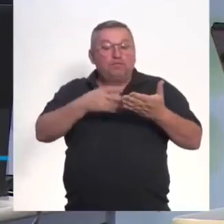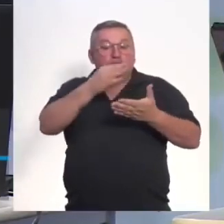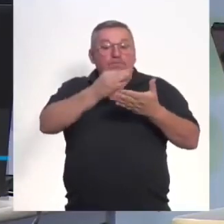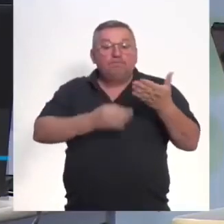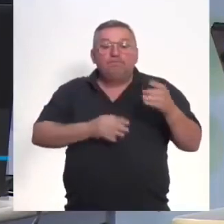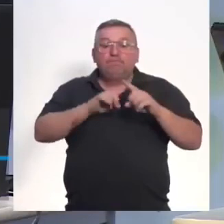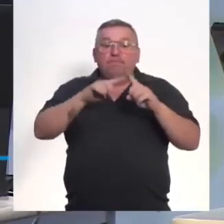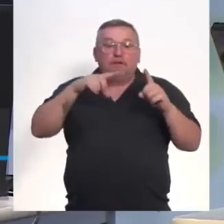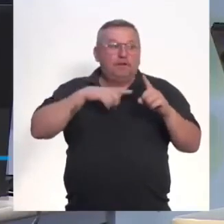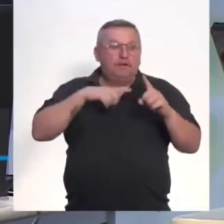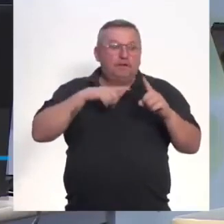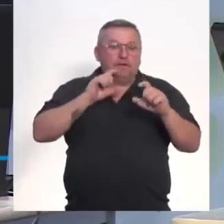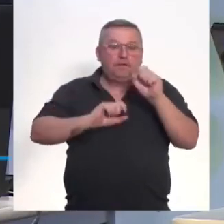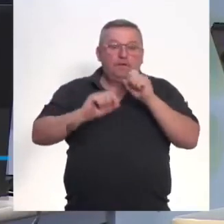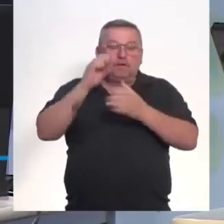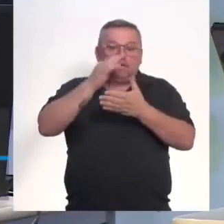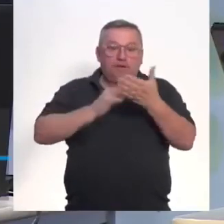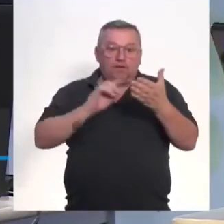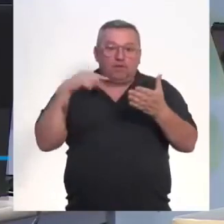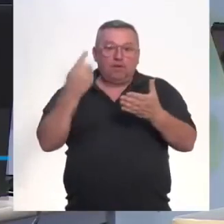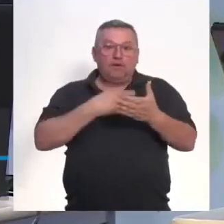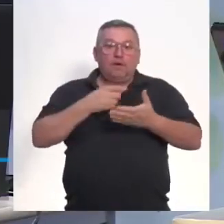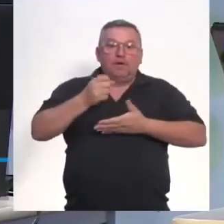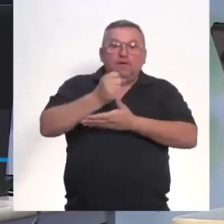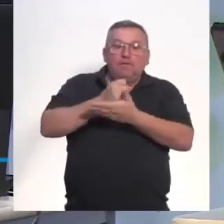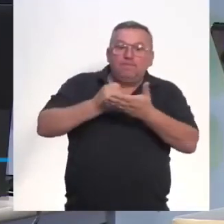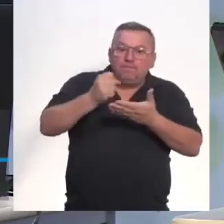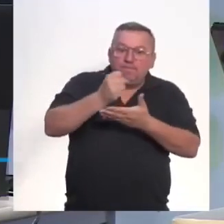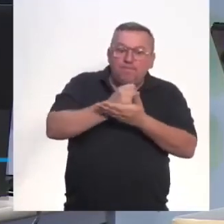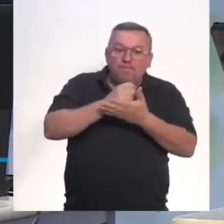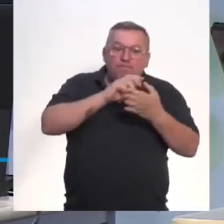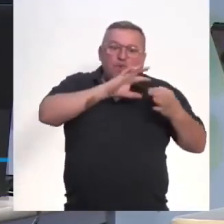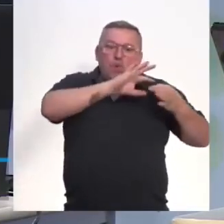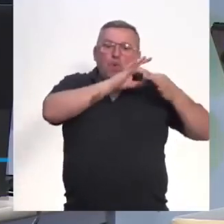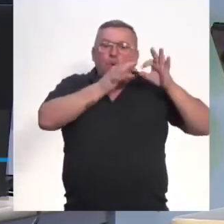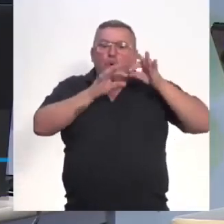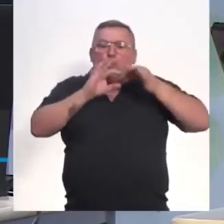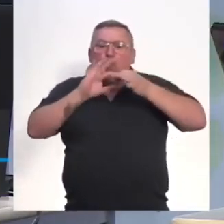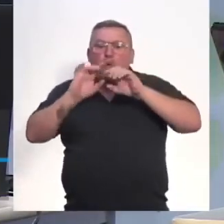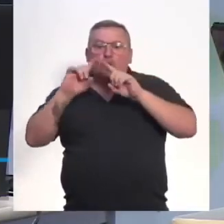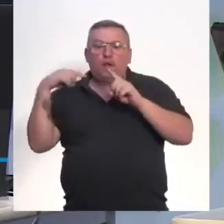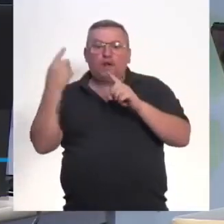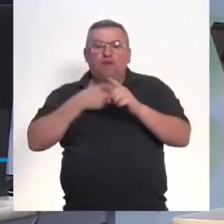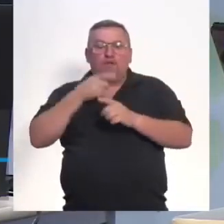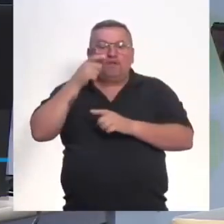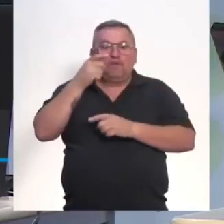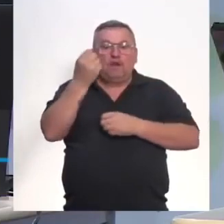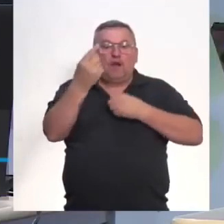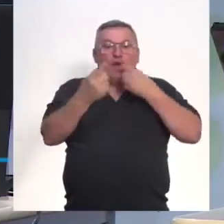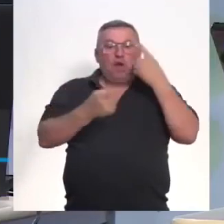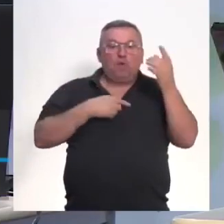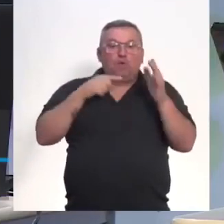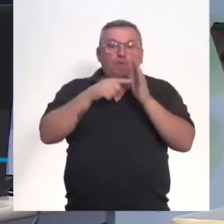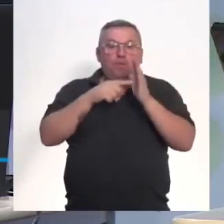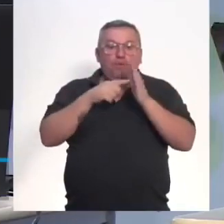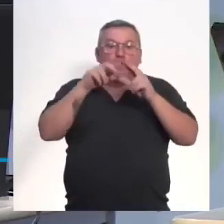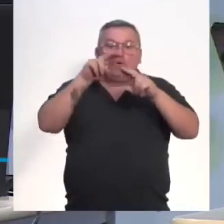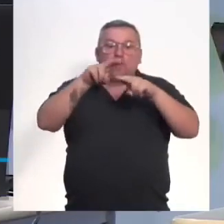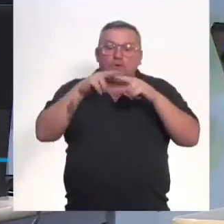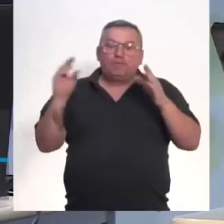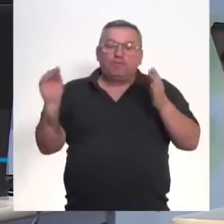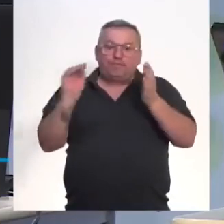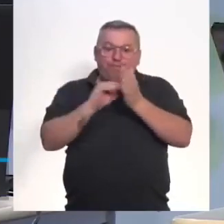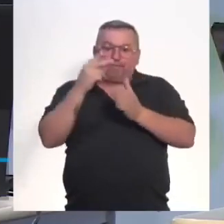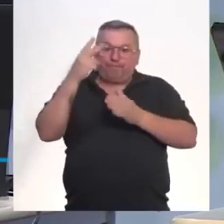Mas tem, sim, um texto para a gente se basear e contextualizar a nossa aula, que a gente vai retomar alguns pontos. Por isso, eu coloquei essas